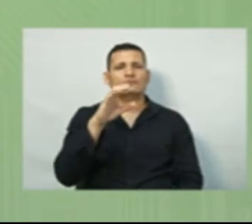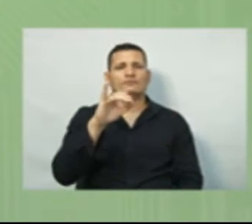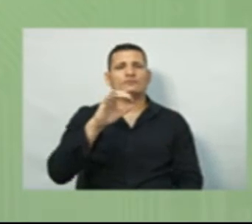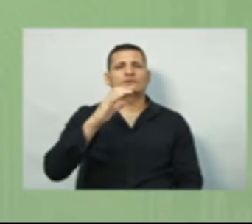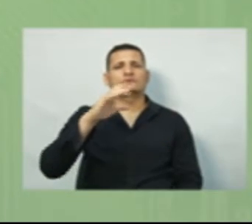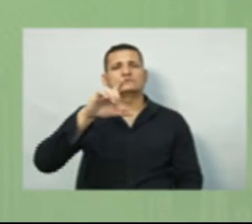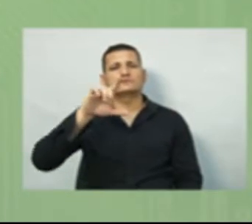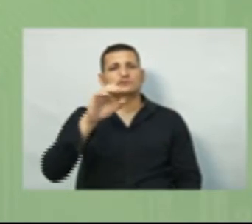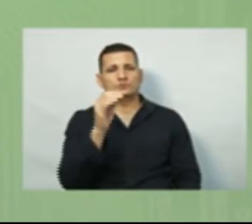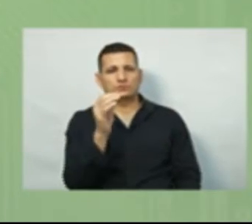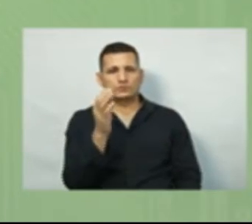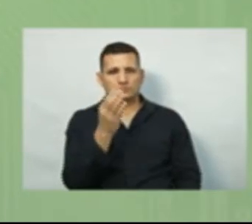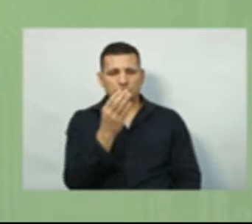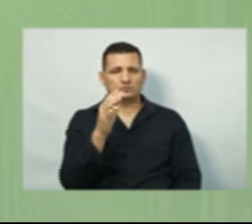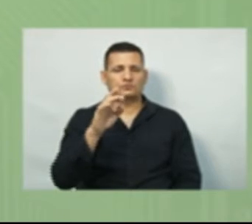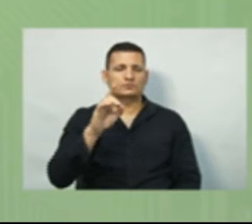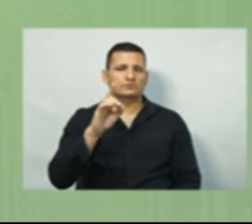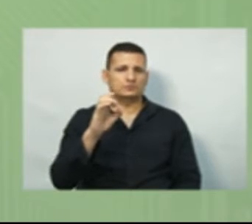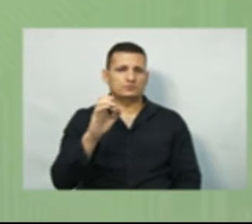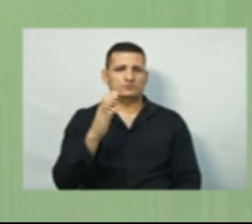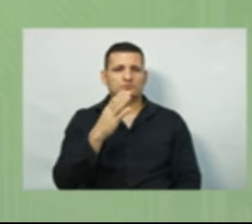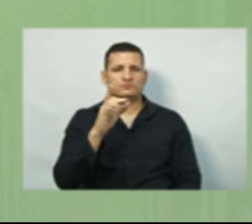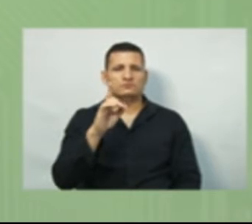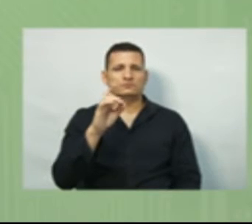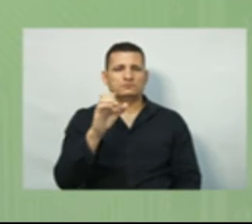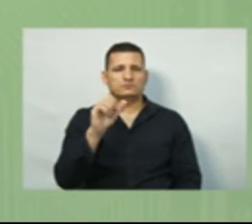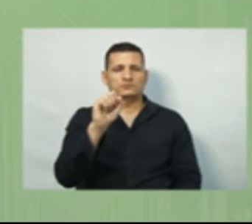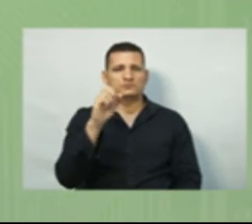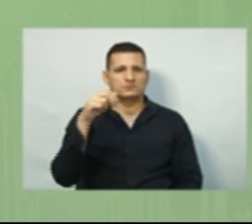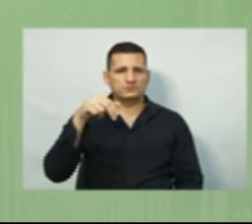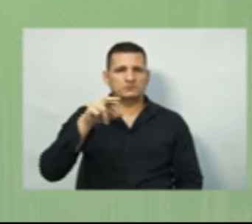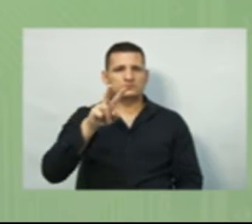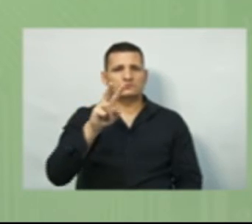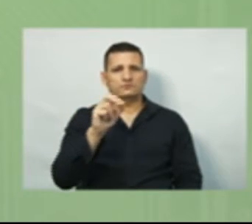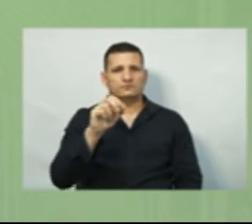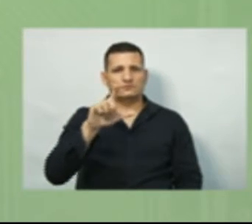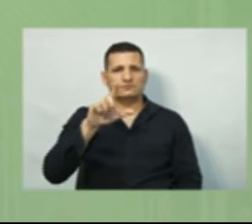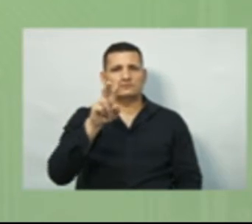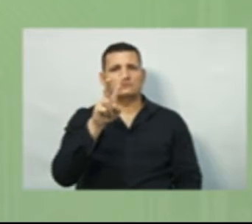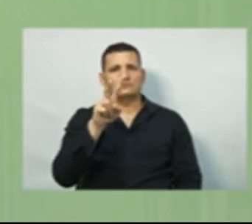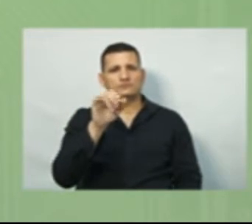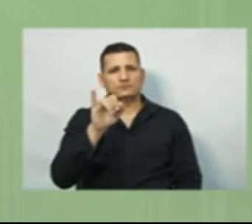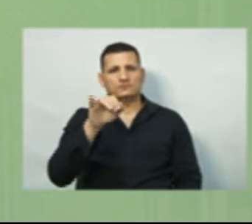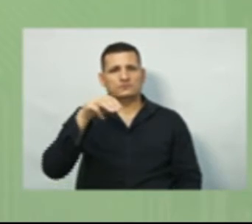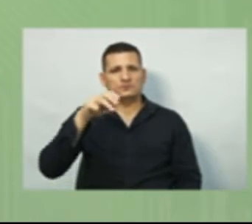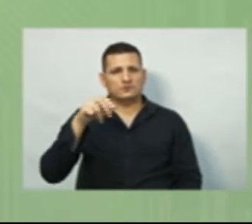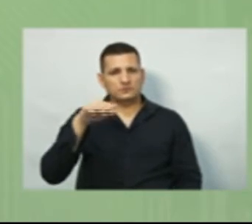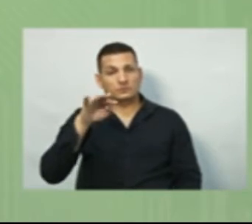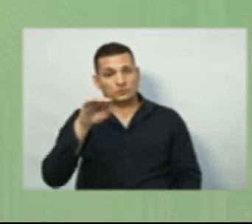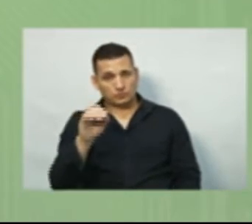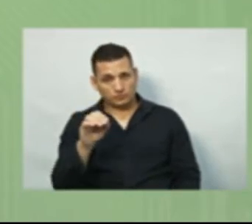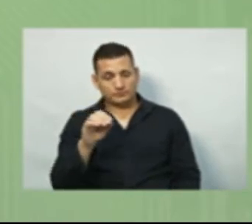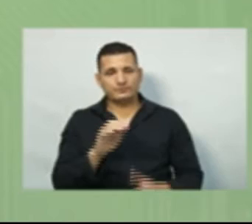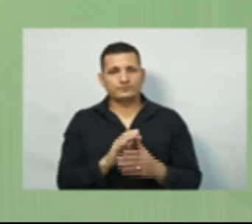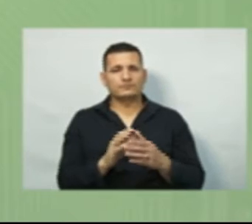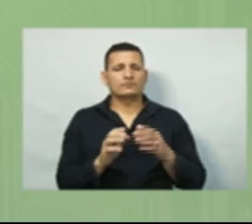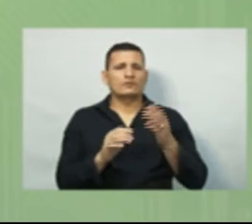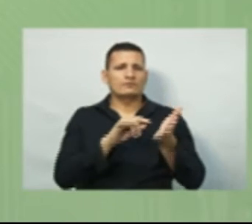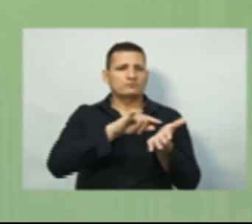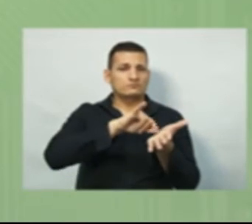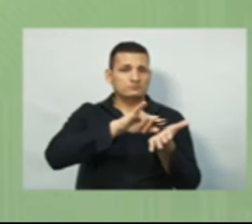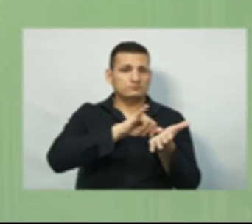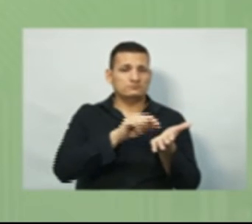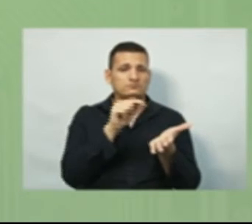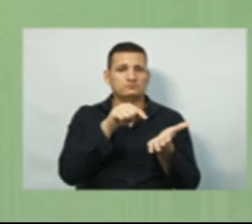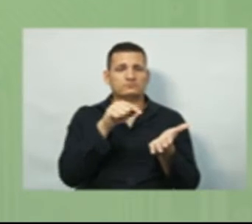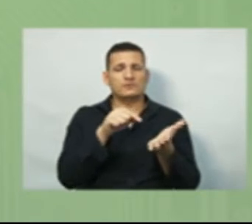desenvolvimento, né? A tendência do capitalismo, a tendência do sistema capitalista é que quando a economia começa a crescer, isso